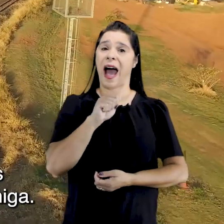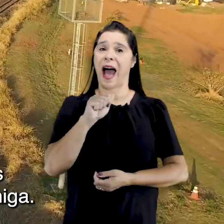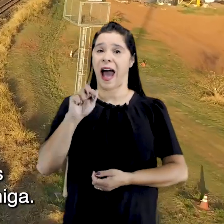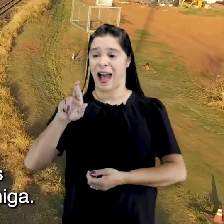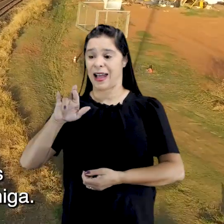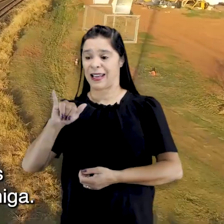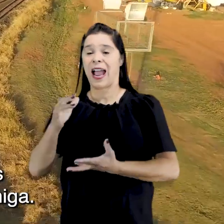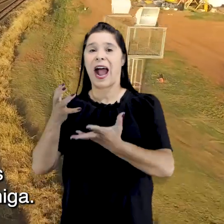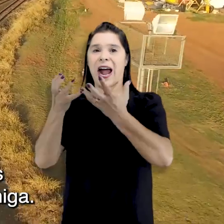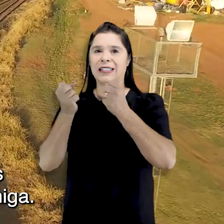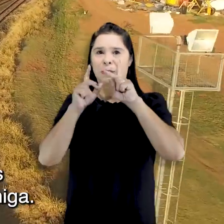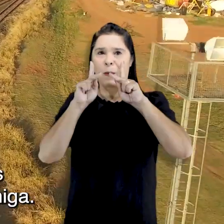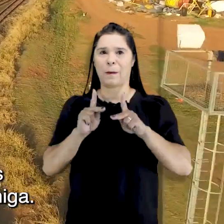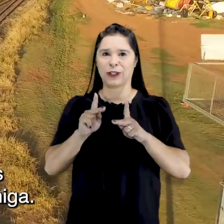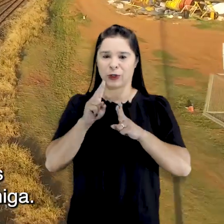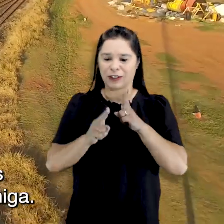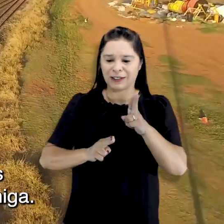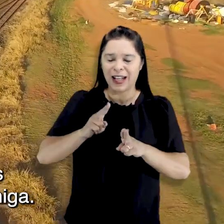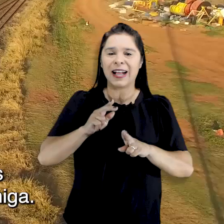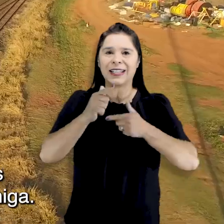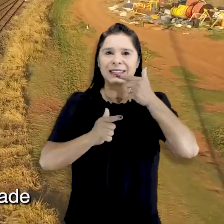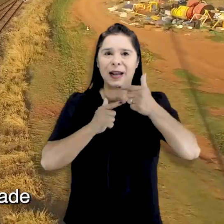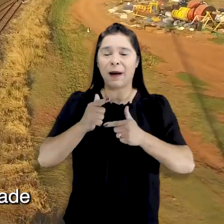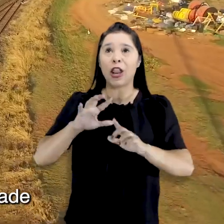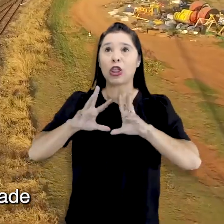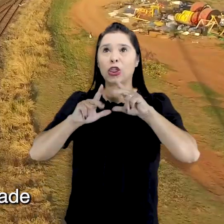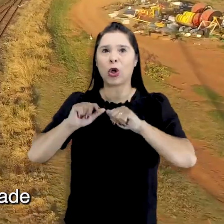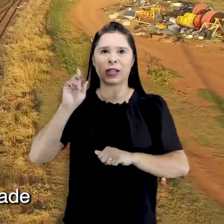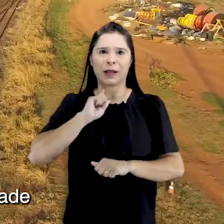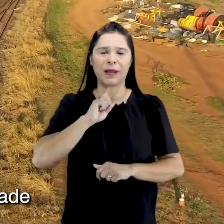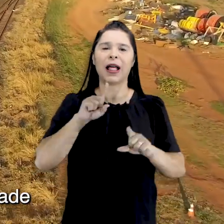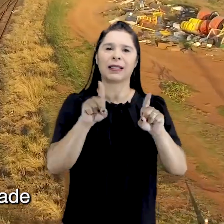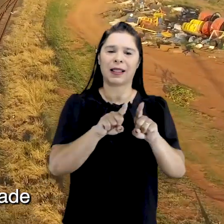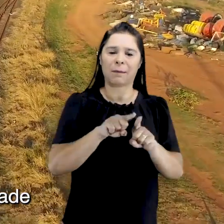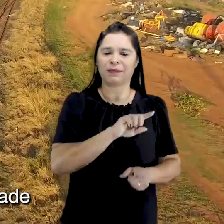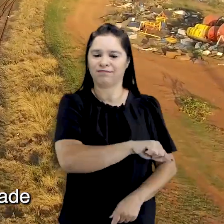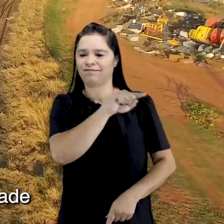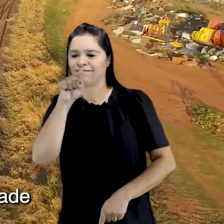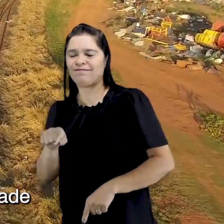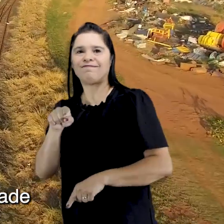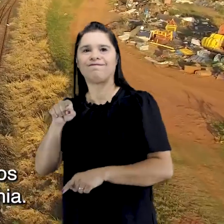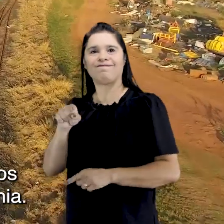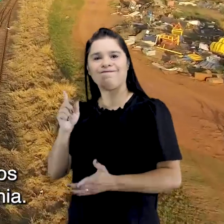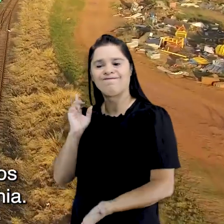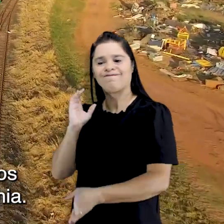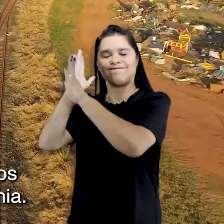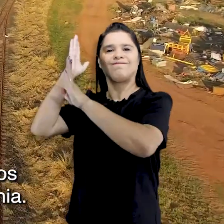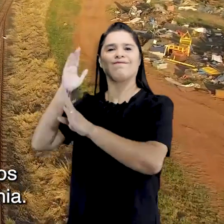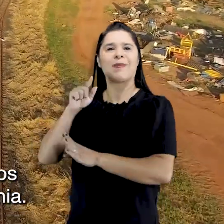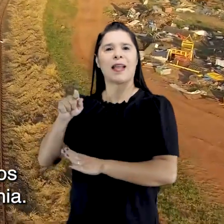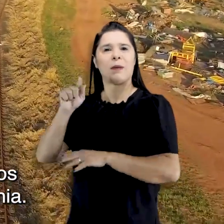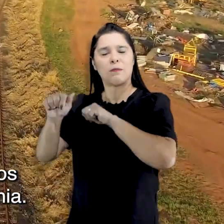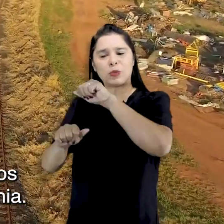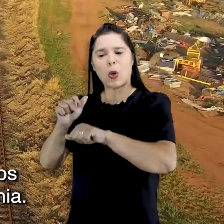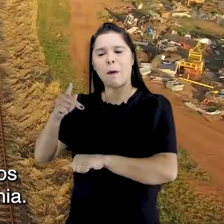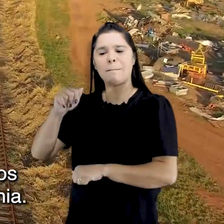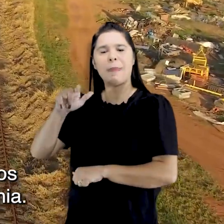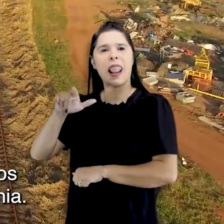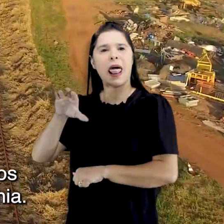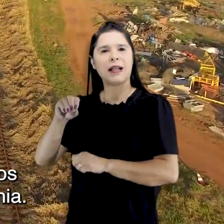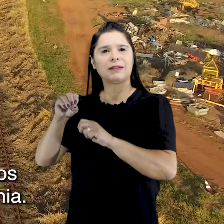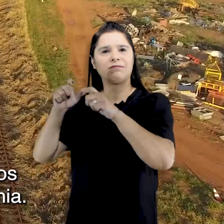de toda Minas Gerais, inclusive Formiga. O grande destaque da ferrovia na cidade transformou o Palácio dos